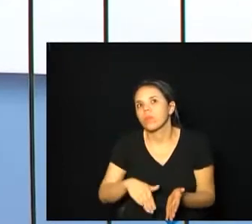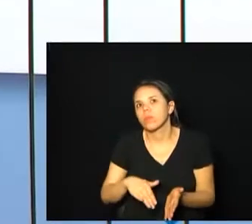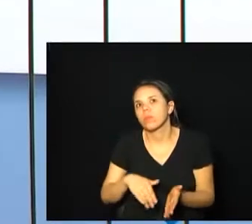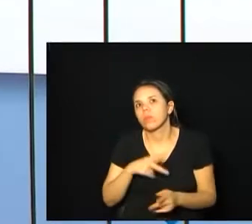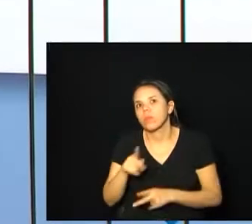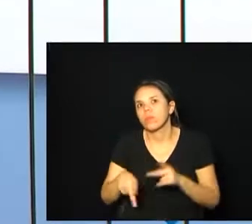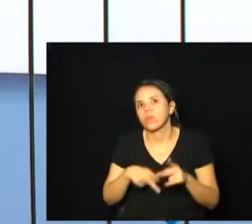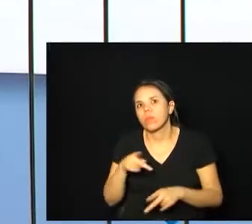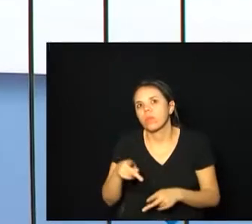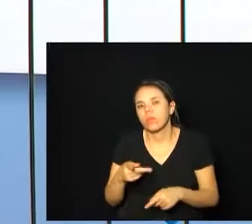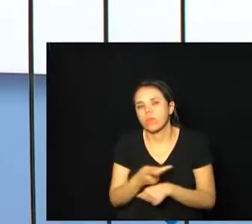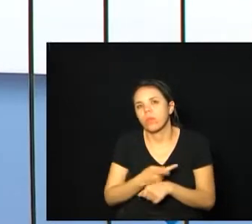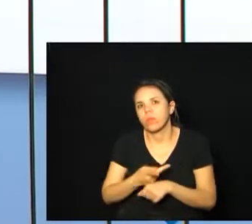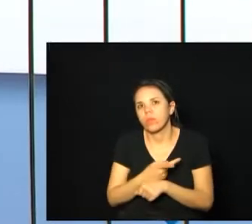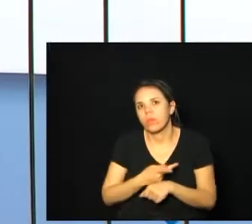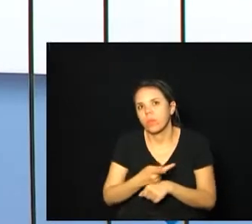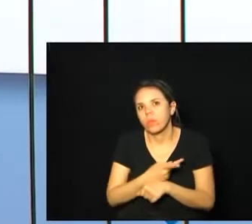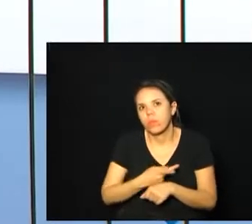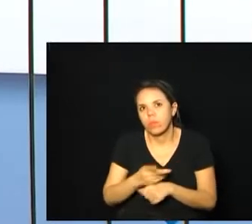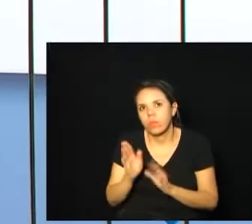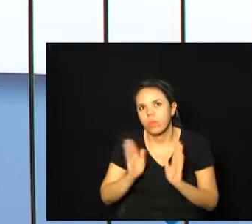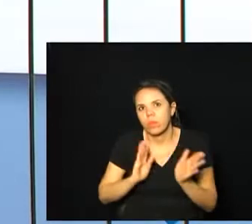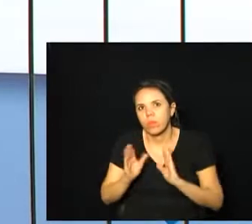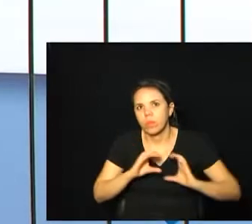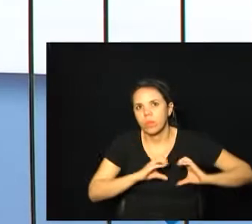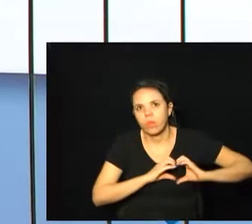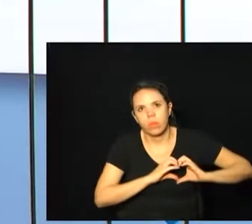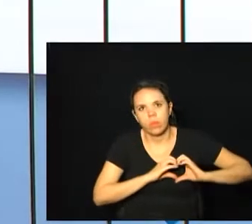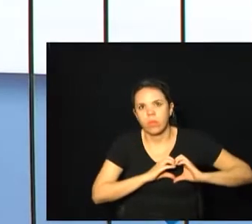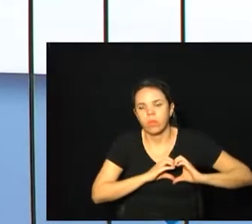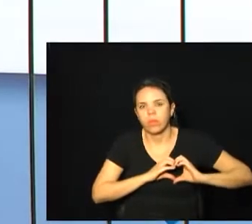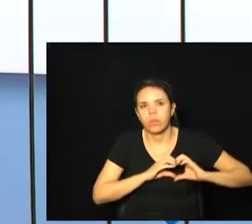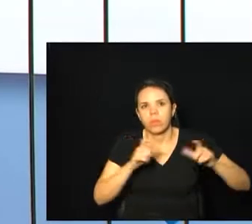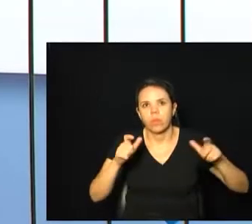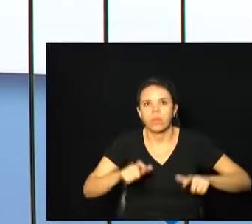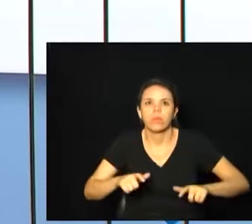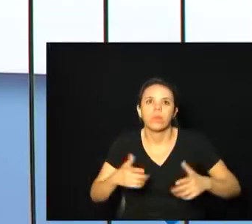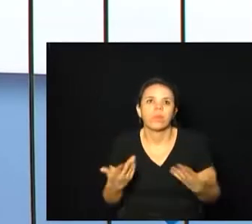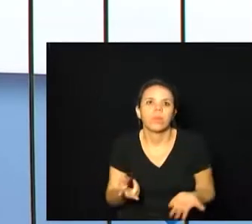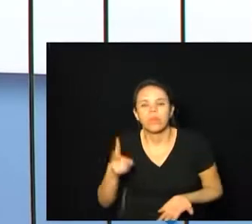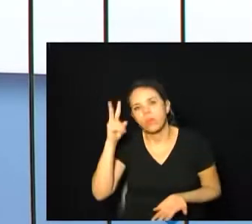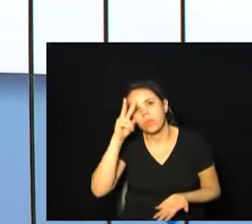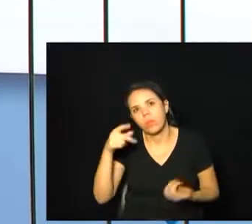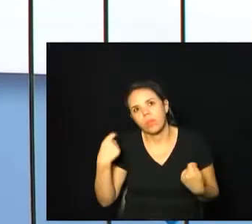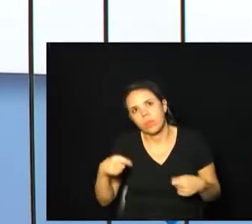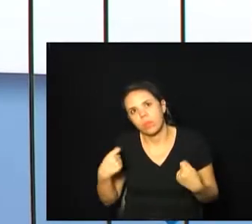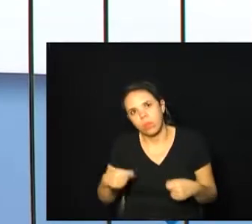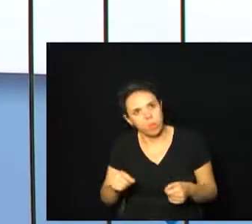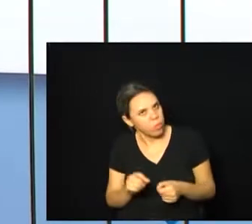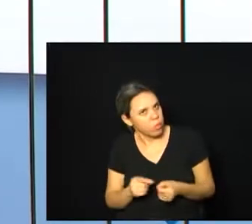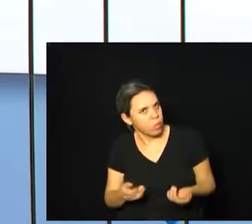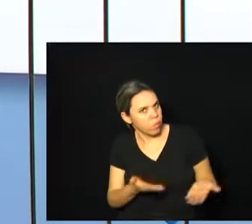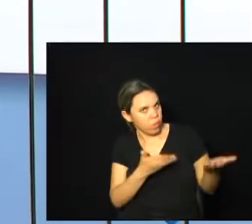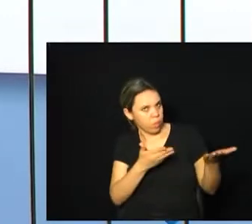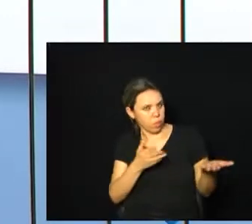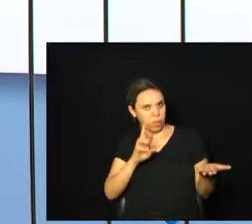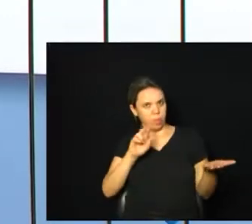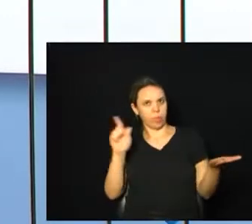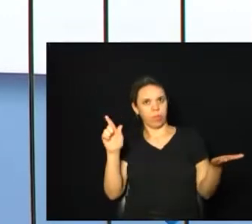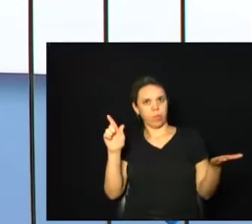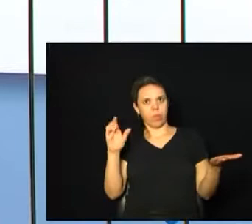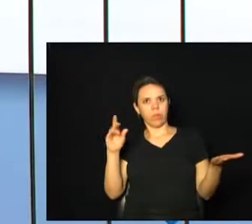a população que procurar a Carreta do Amor nesse local. Lembrando que é preciso levar